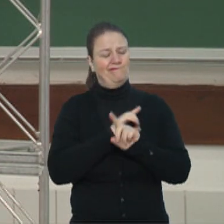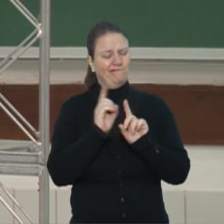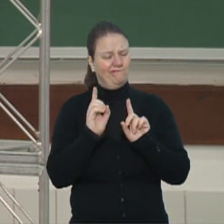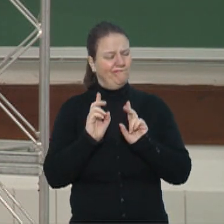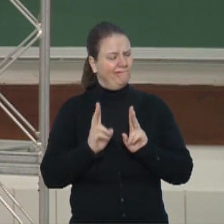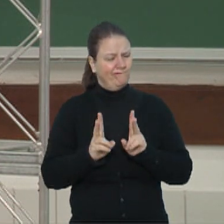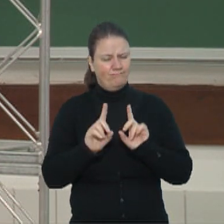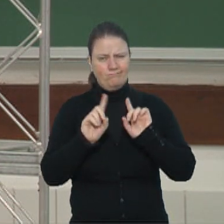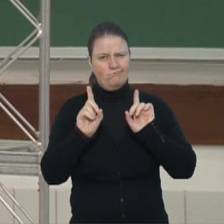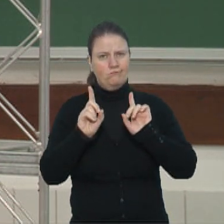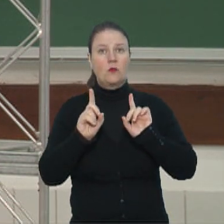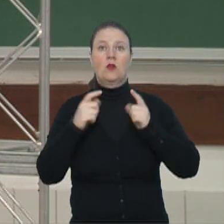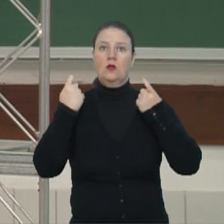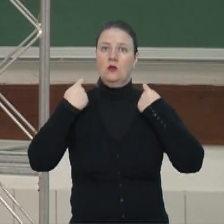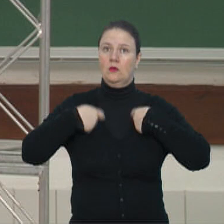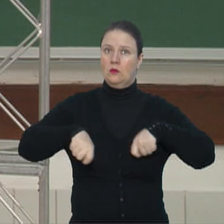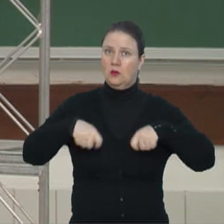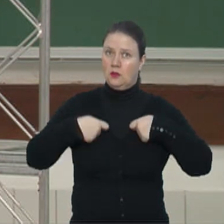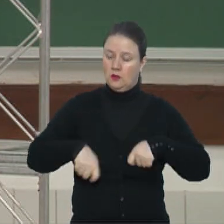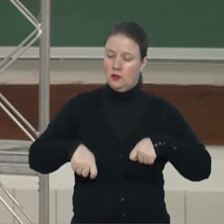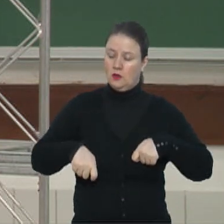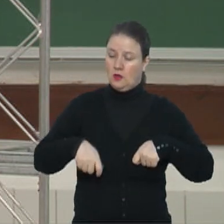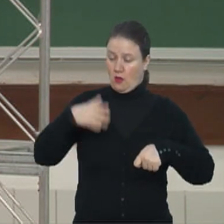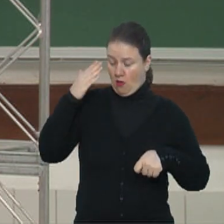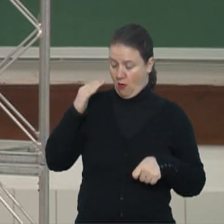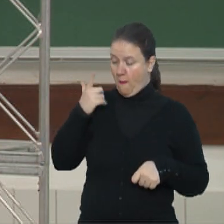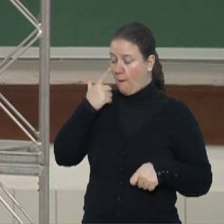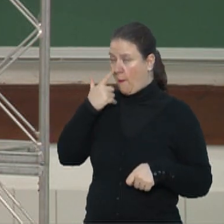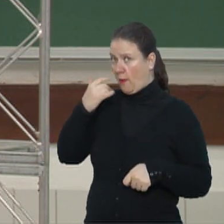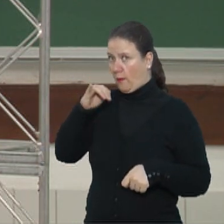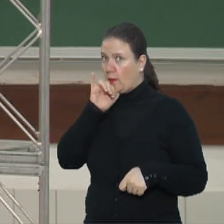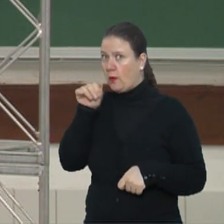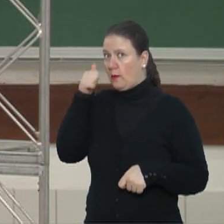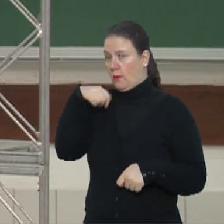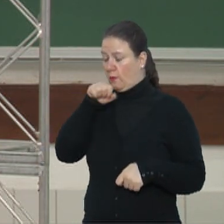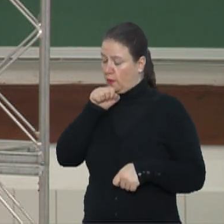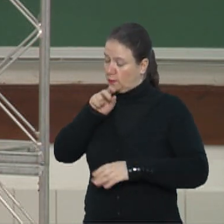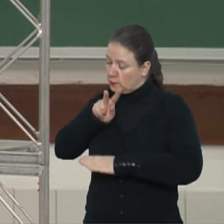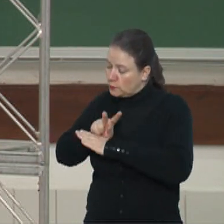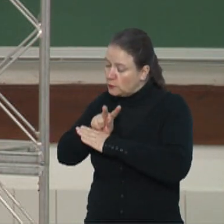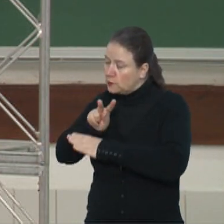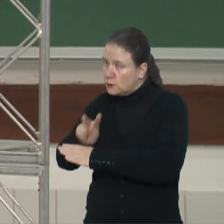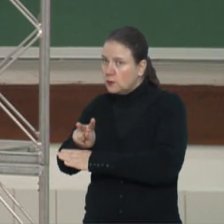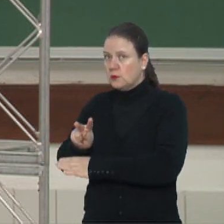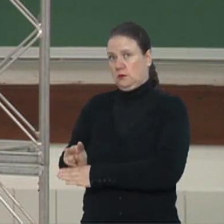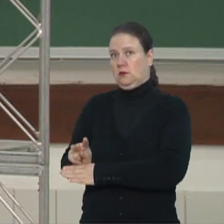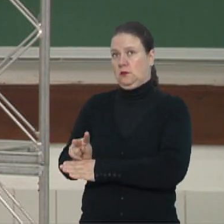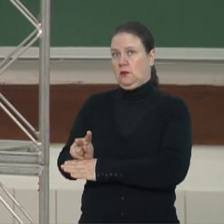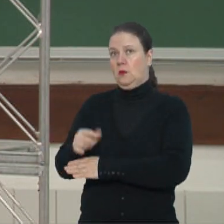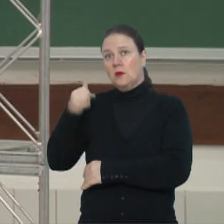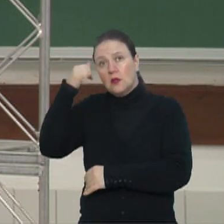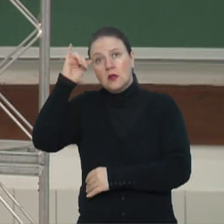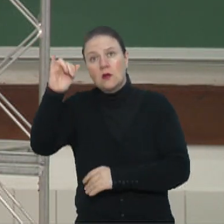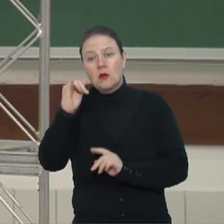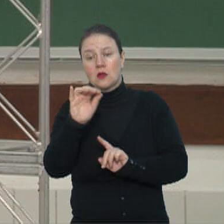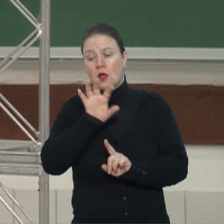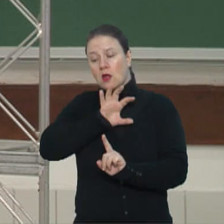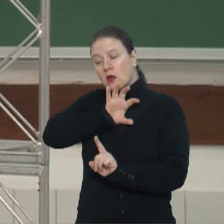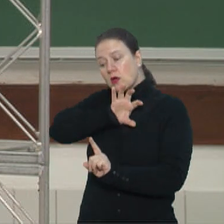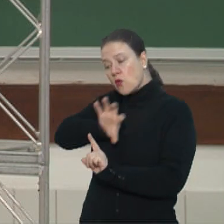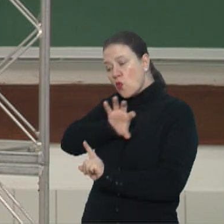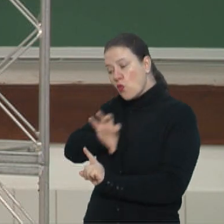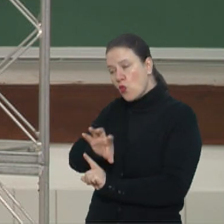Então, precisa sim ter um acompanhamento dos pais para que essas propagandas não influenciem as crianças assim